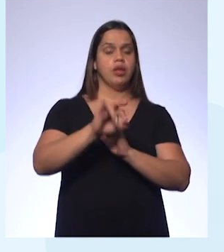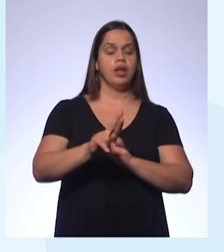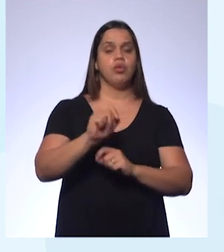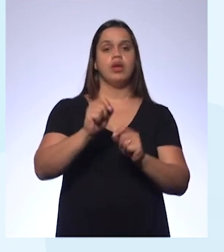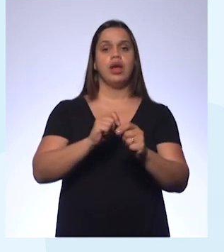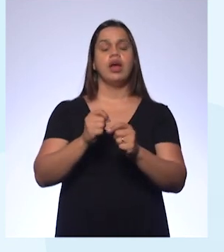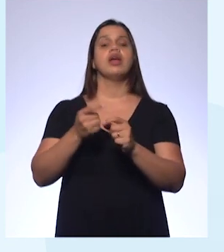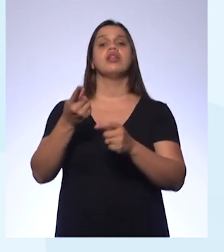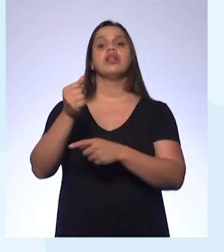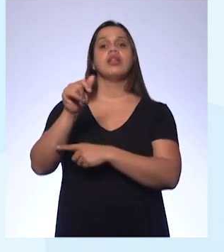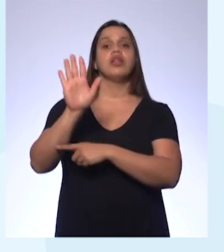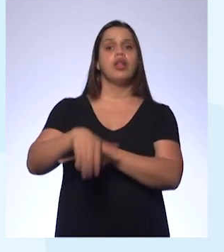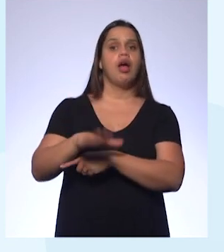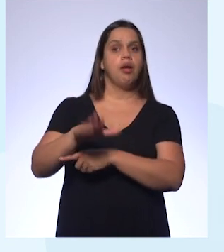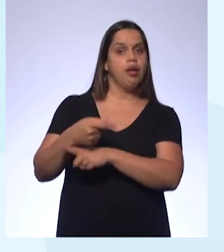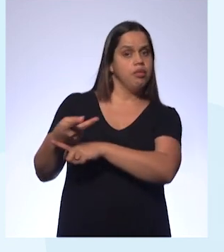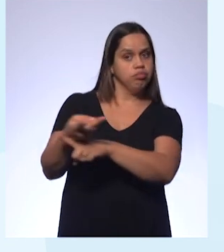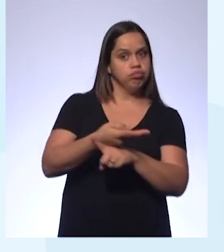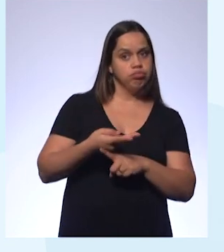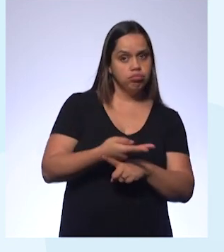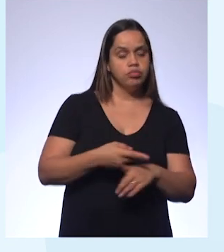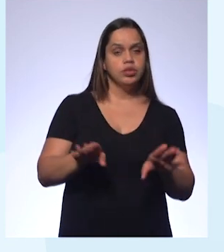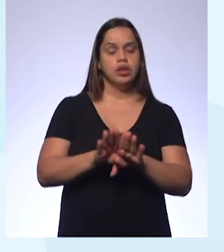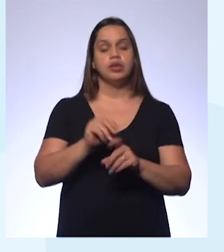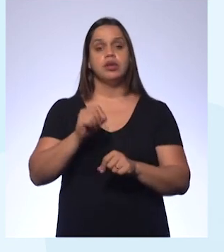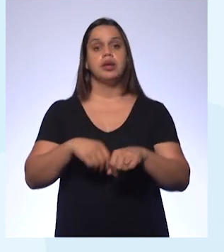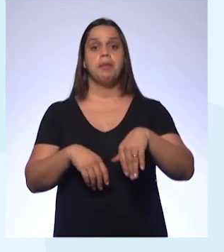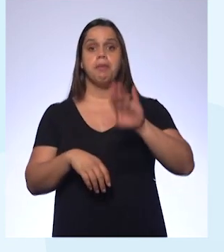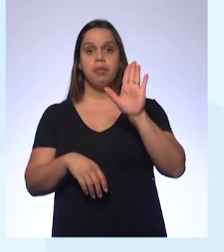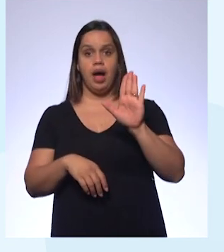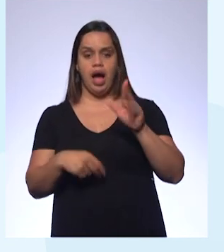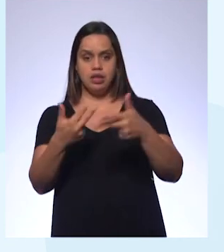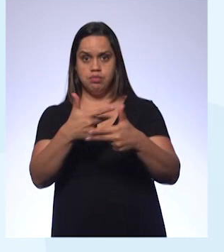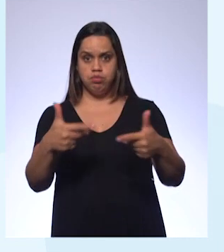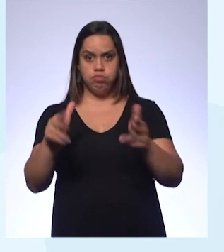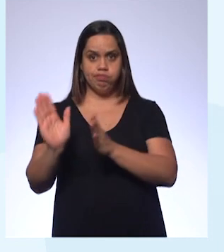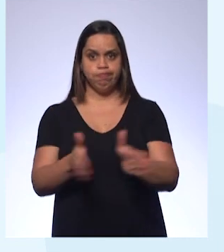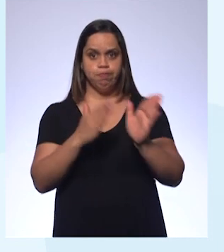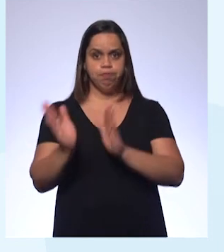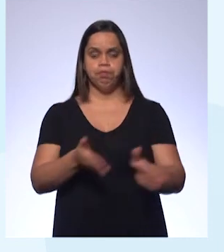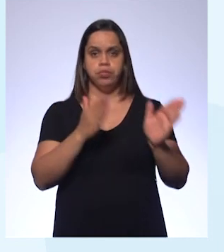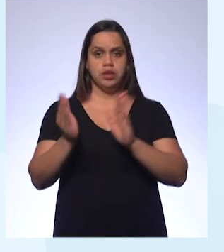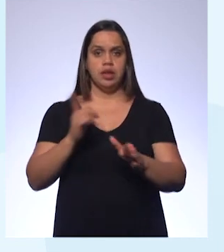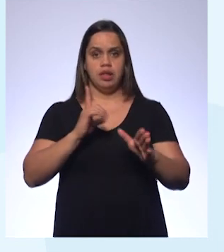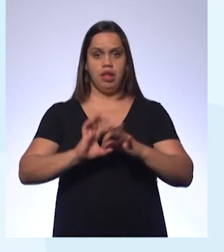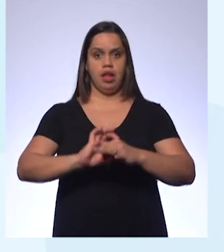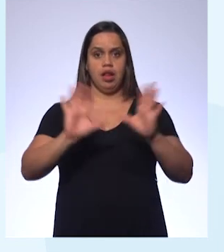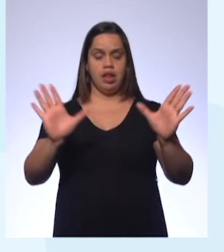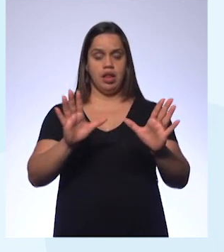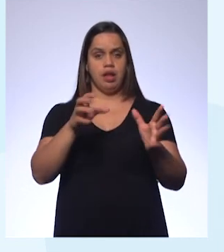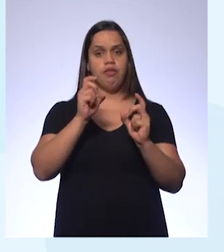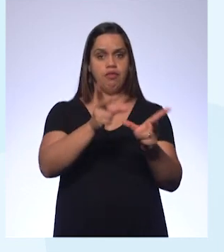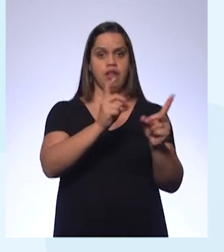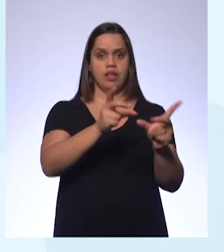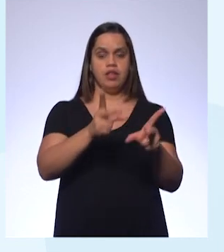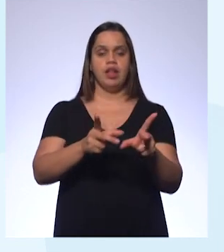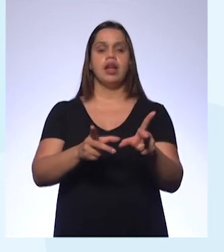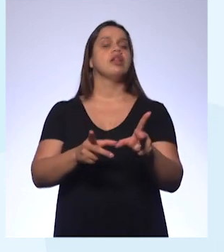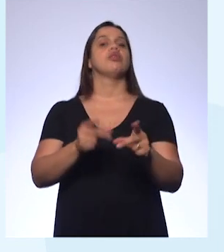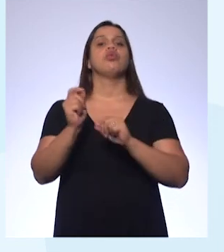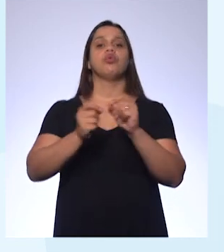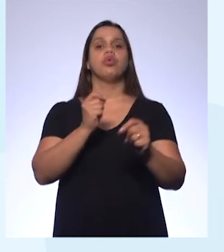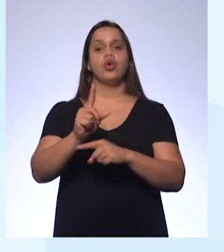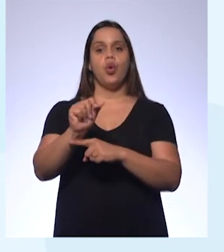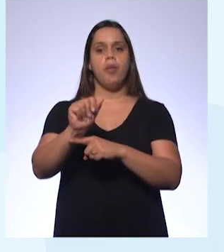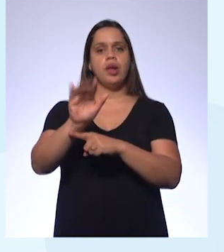oferta e da procura. Quanto mais produtos nós temos disponíveis no mercado, menor o